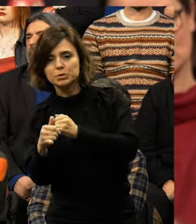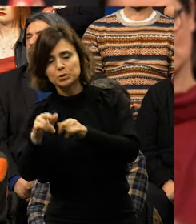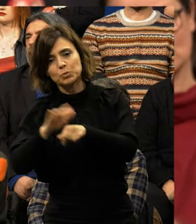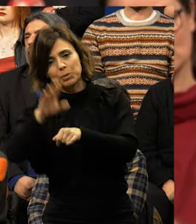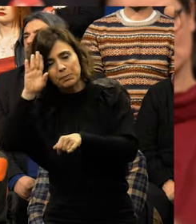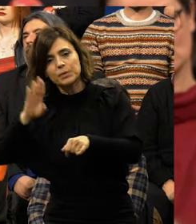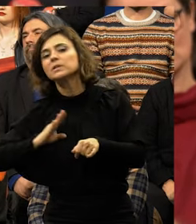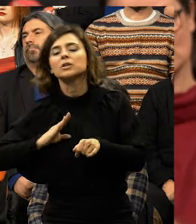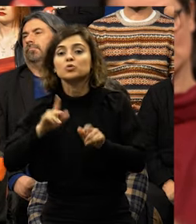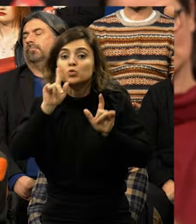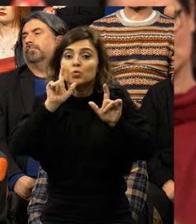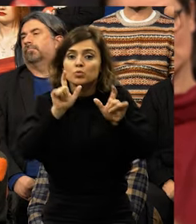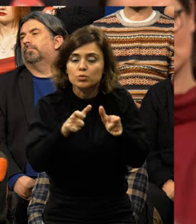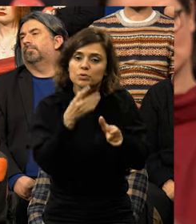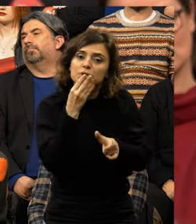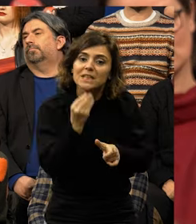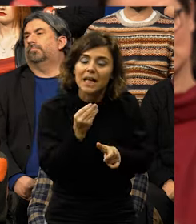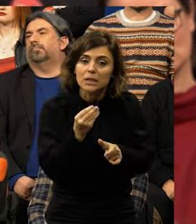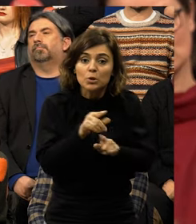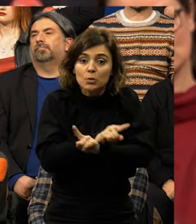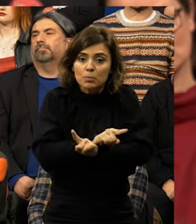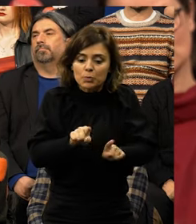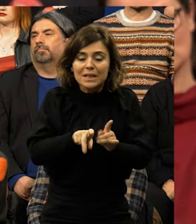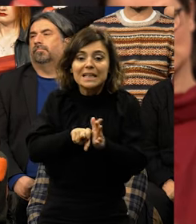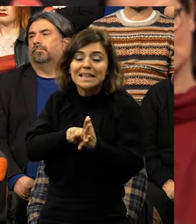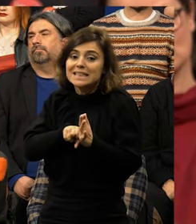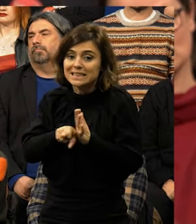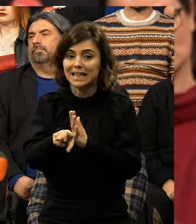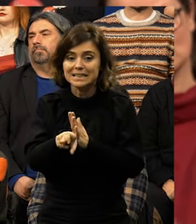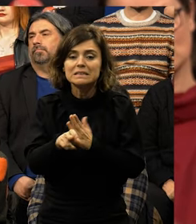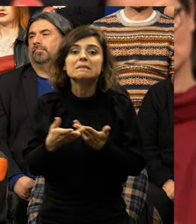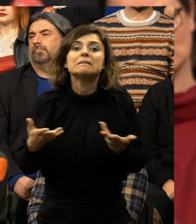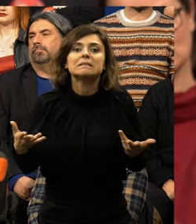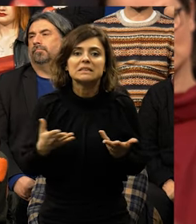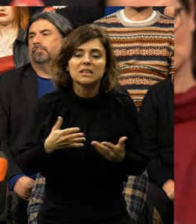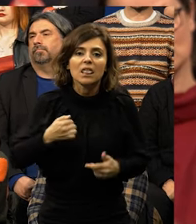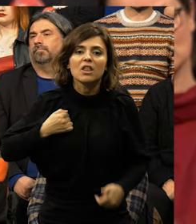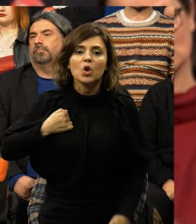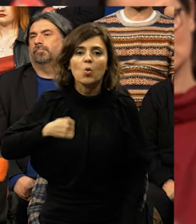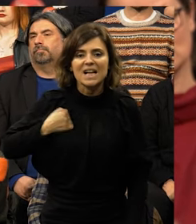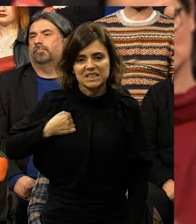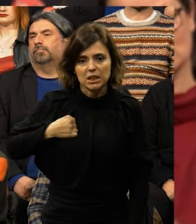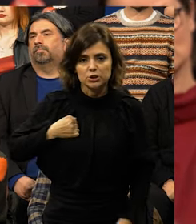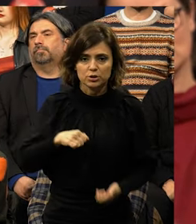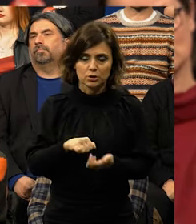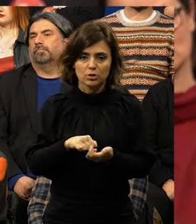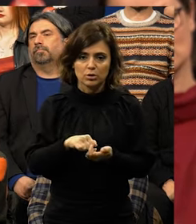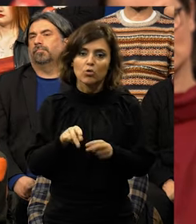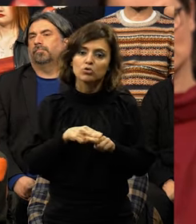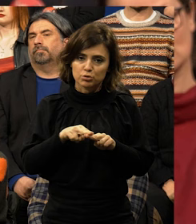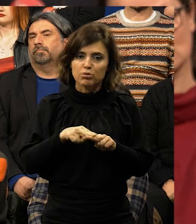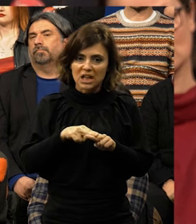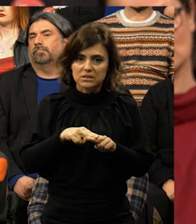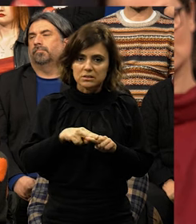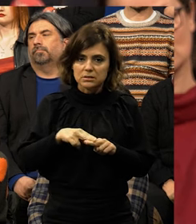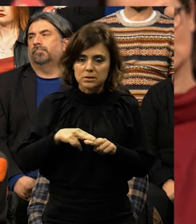Israel estão a bloquear a entrada de carregamentos e carregamentos de quê De croaçã com chocolate e perguntam podem